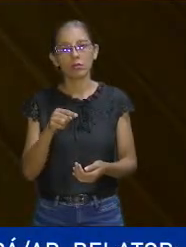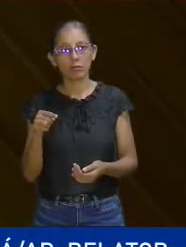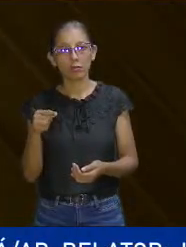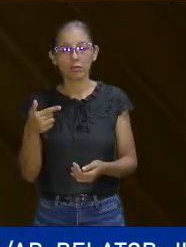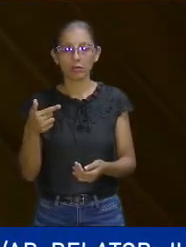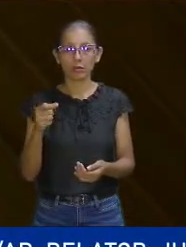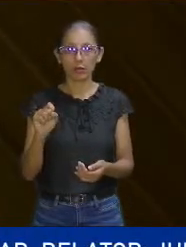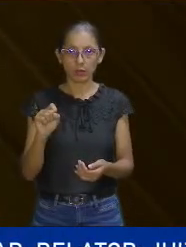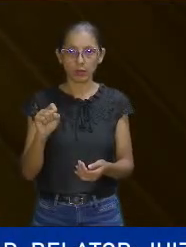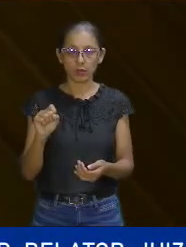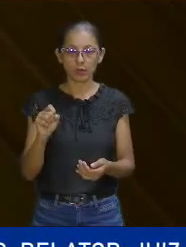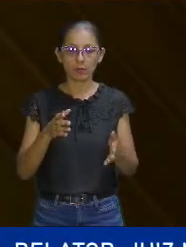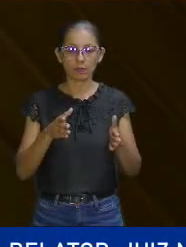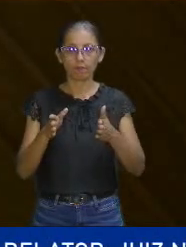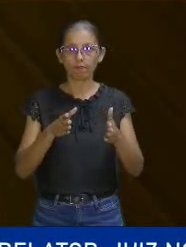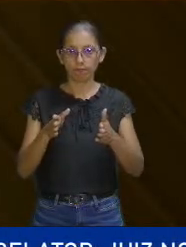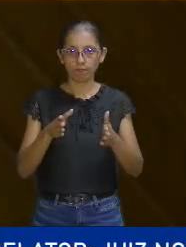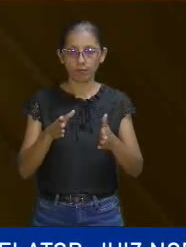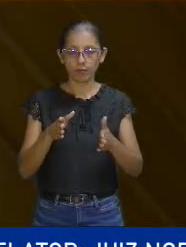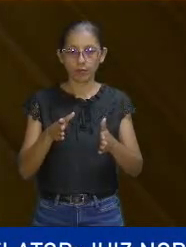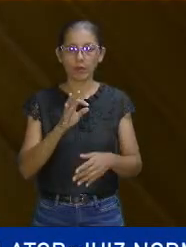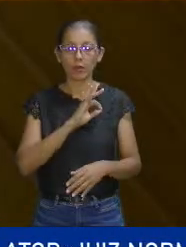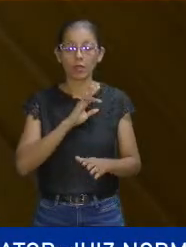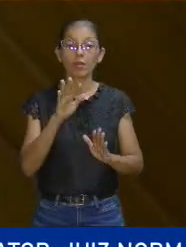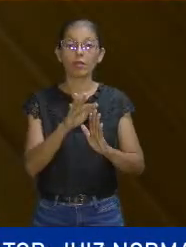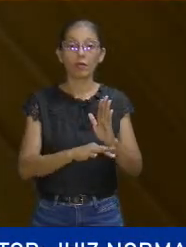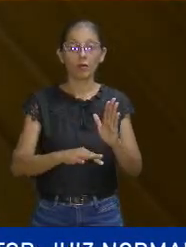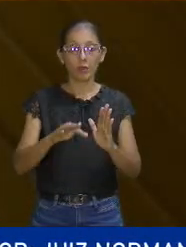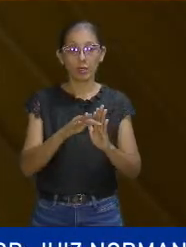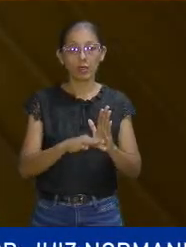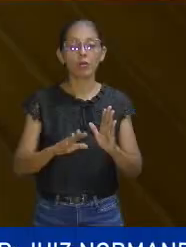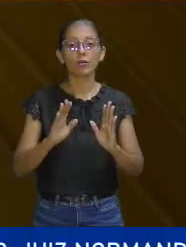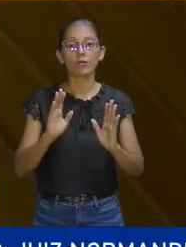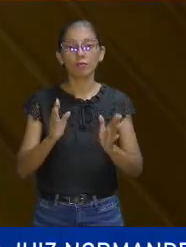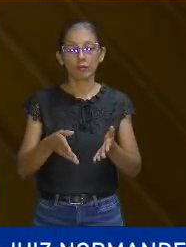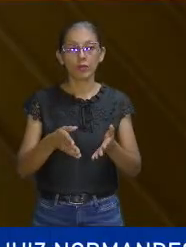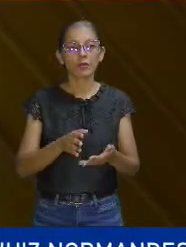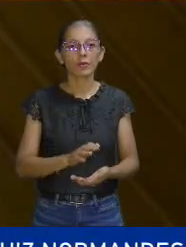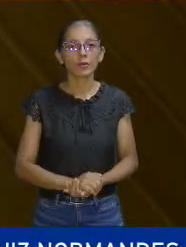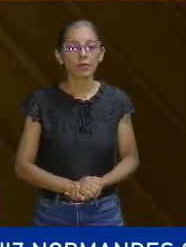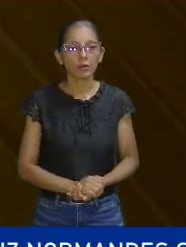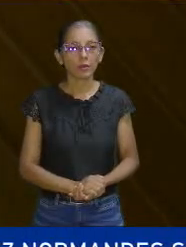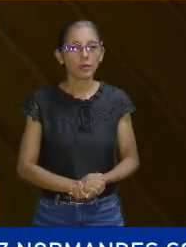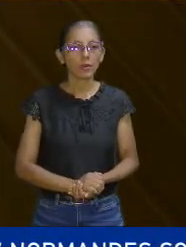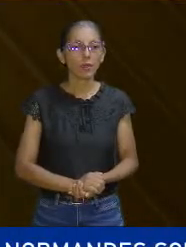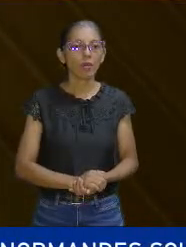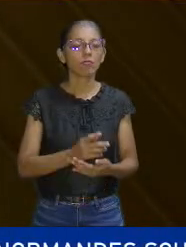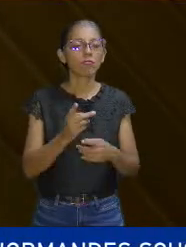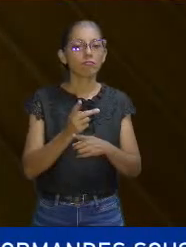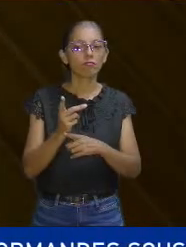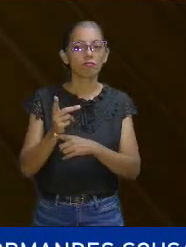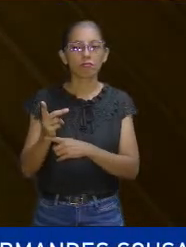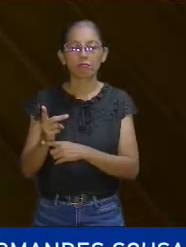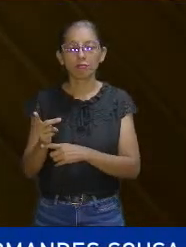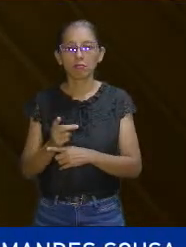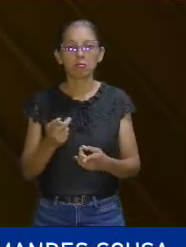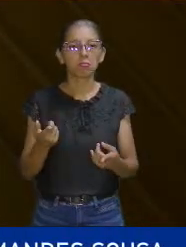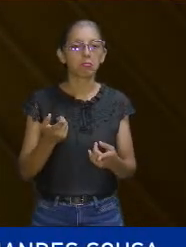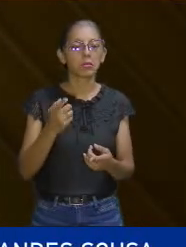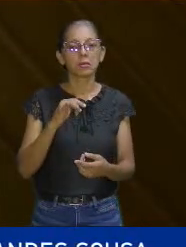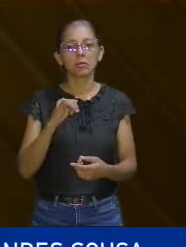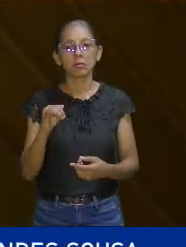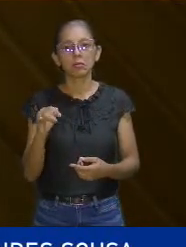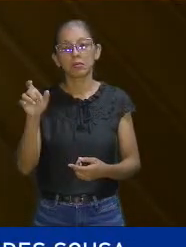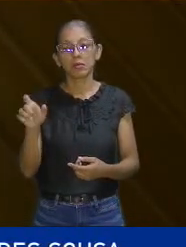a Polícia Federal foi demandada com diversas denúncias anônimas a respeito do impetrante, informando que o